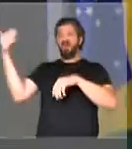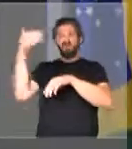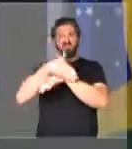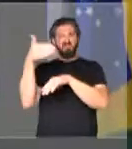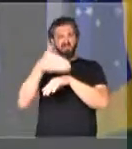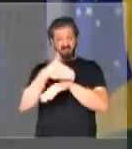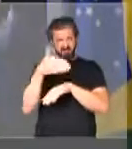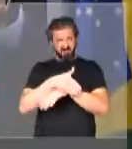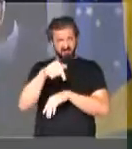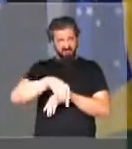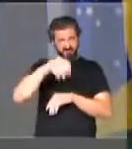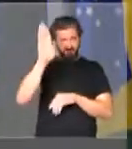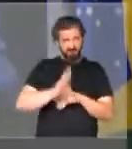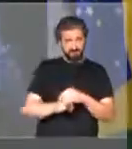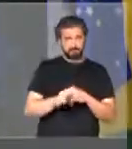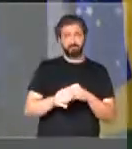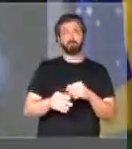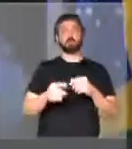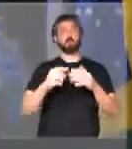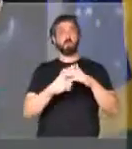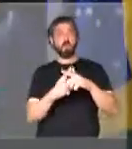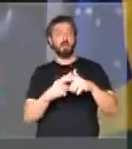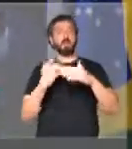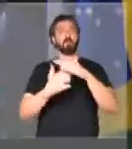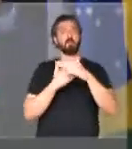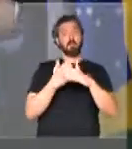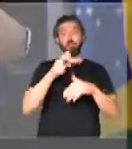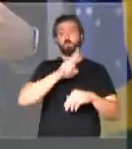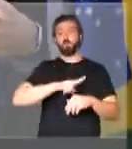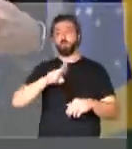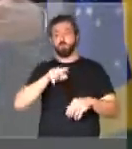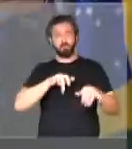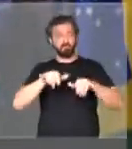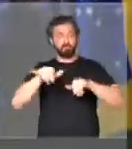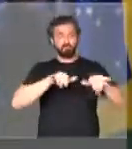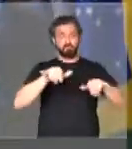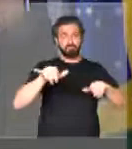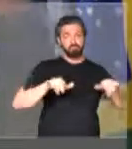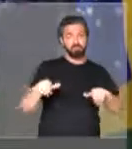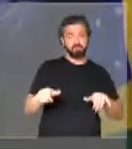de recurso estrangeiro, para que empresas explorem, sejam ali